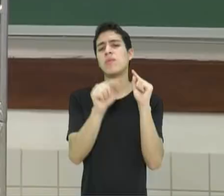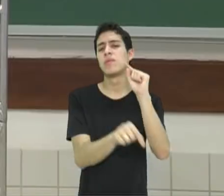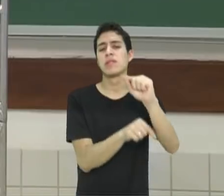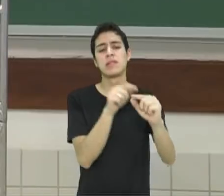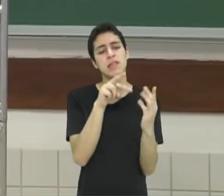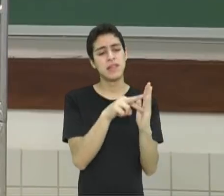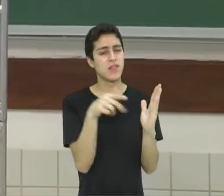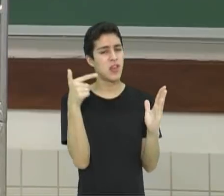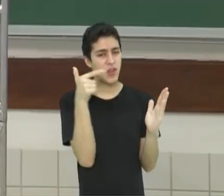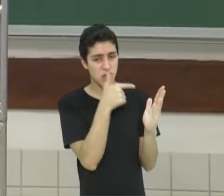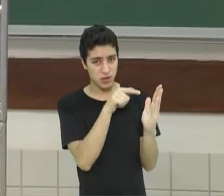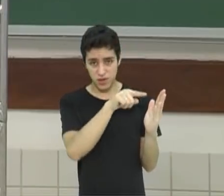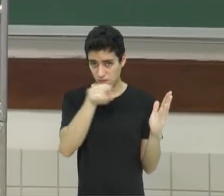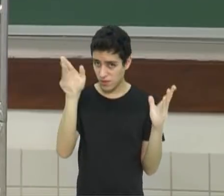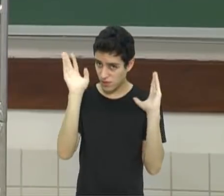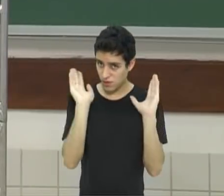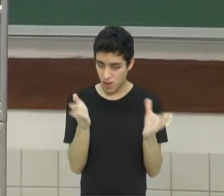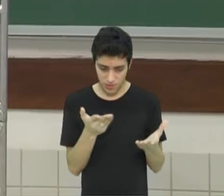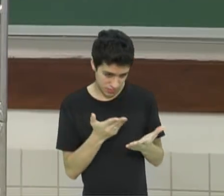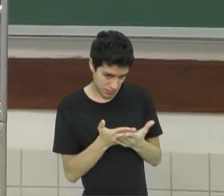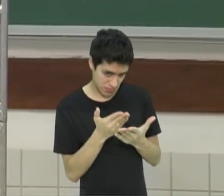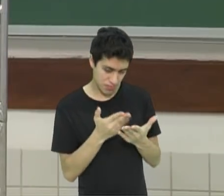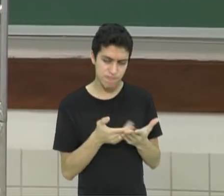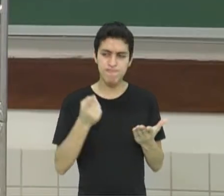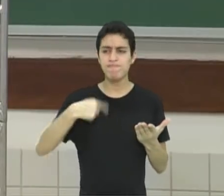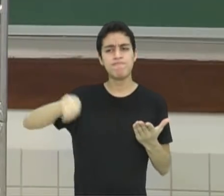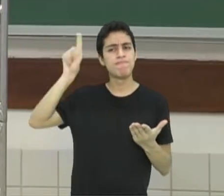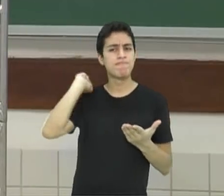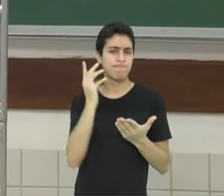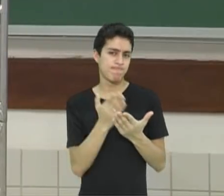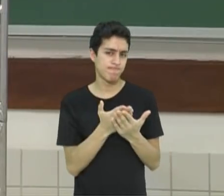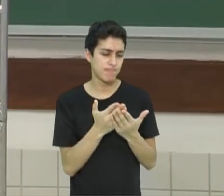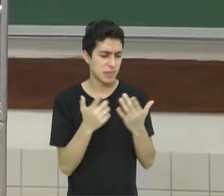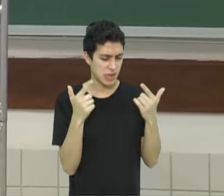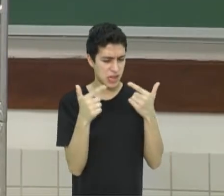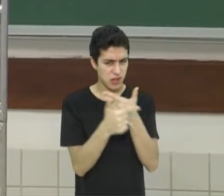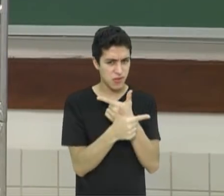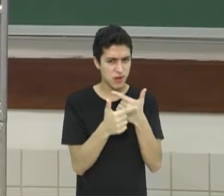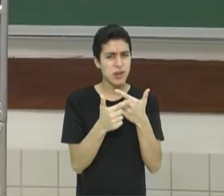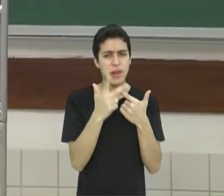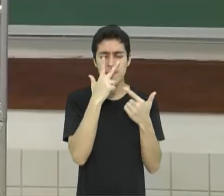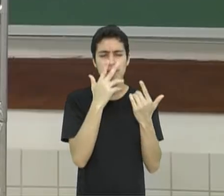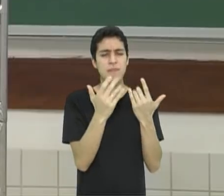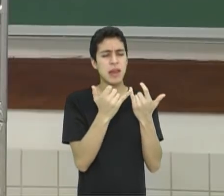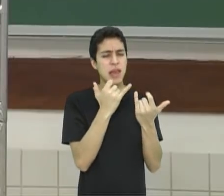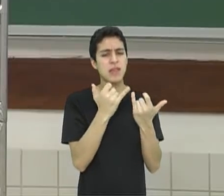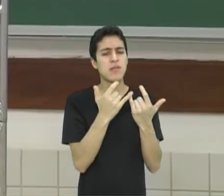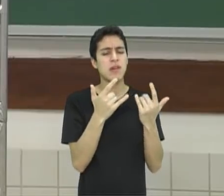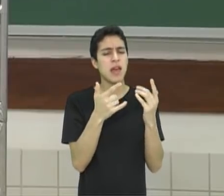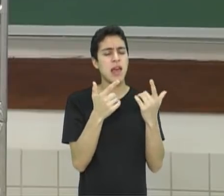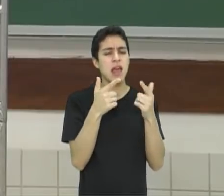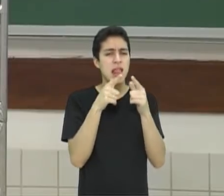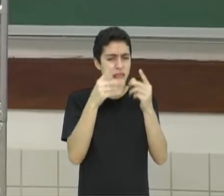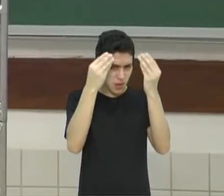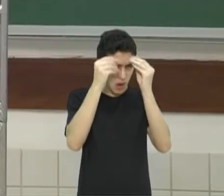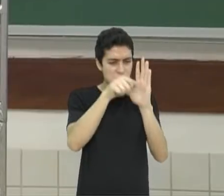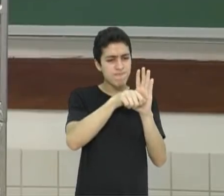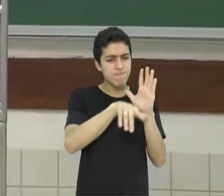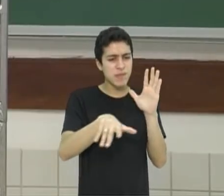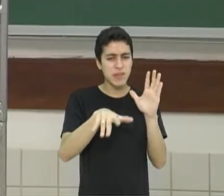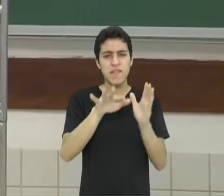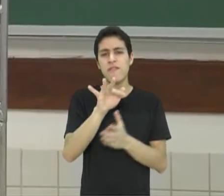ironia. Você já estudou nas aulas anteriores a ironia como uma figura de linguagem. Você se lembra disso?